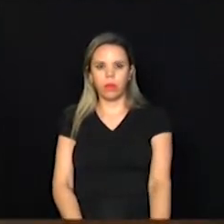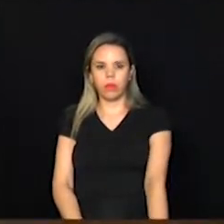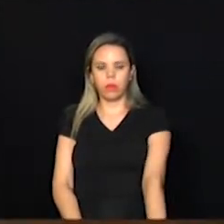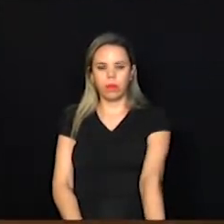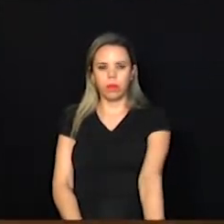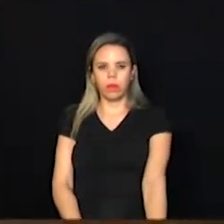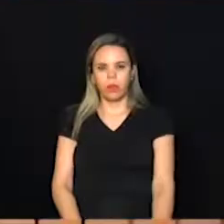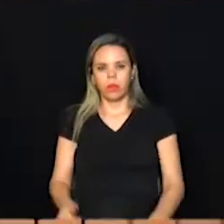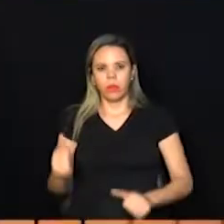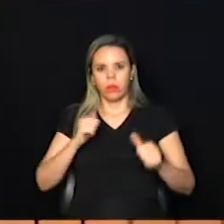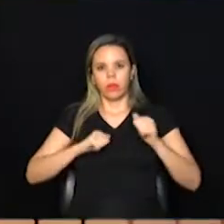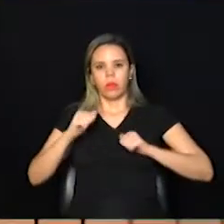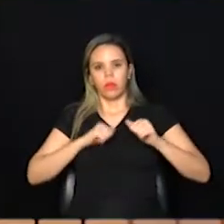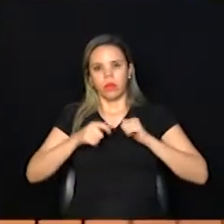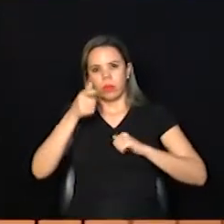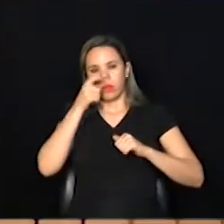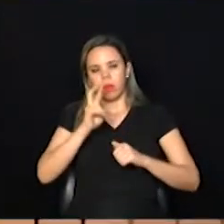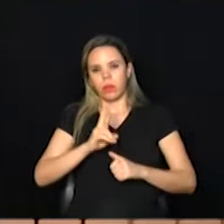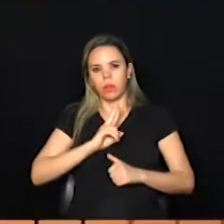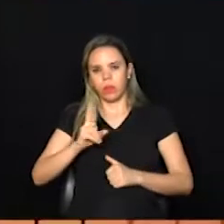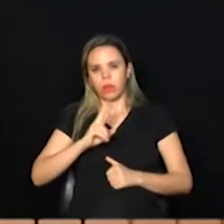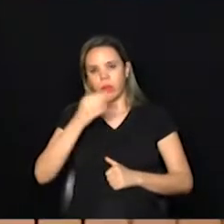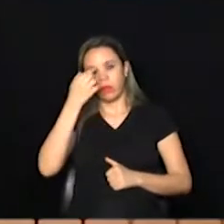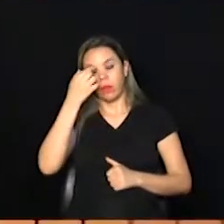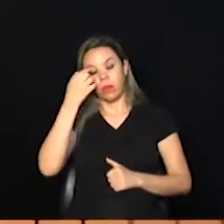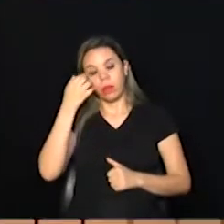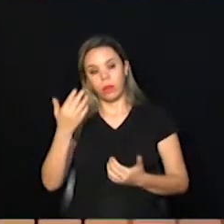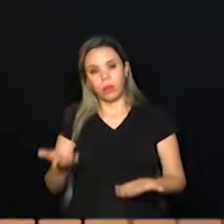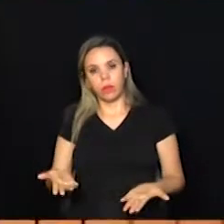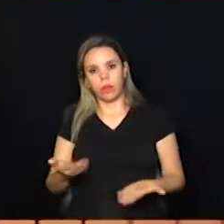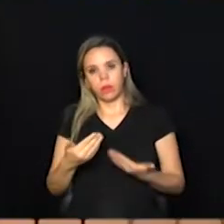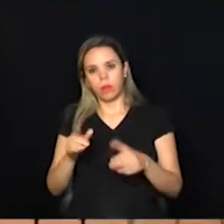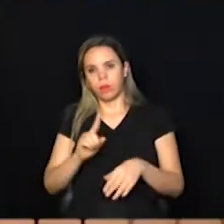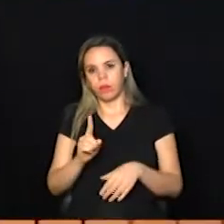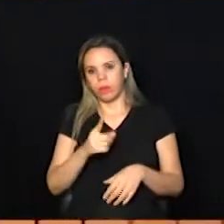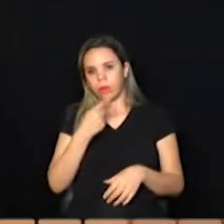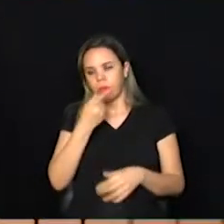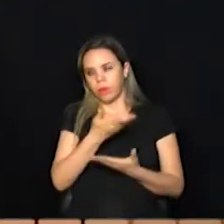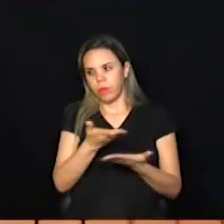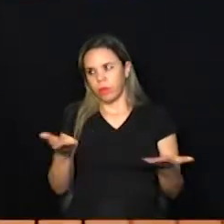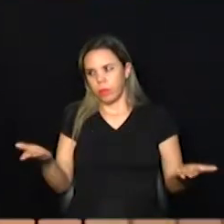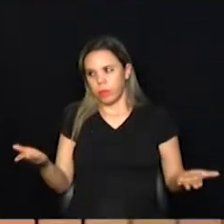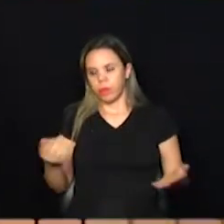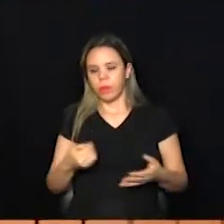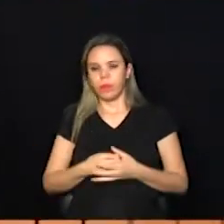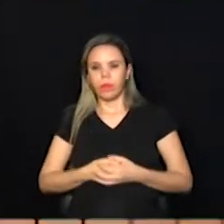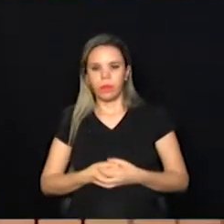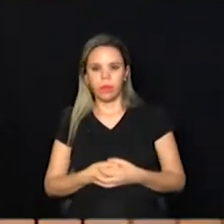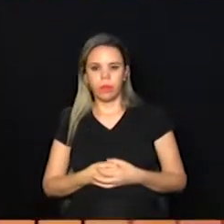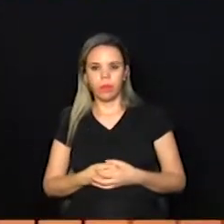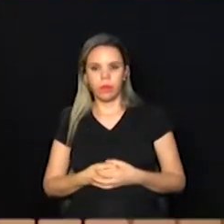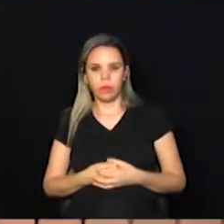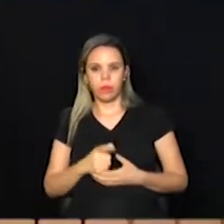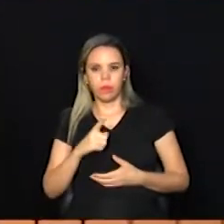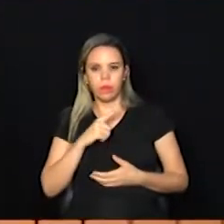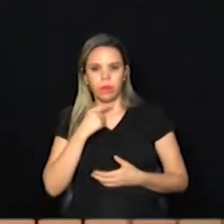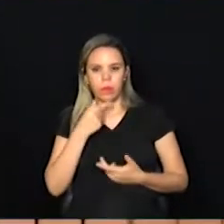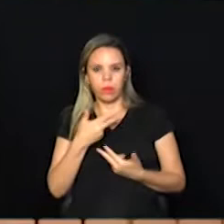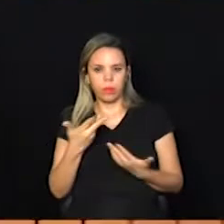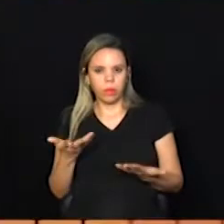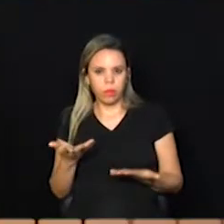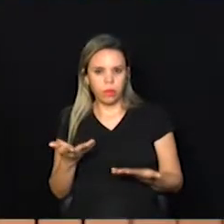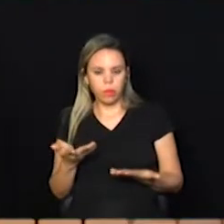Estava ansiosa para ver as respostas e acabei não abrindo para falas do público. Nós temos alguma questão